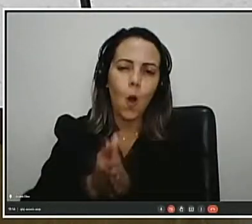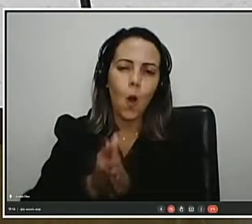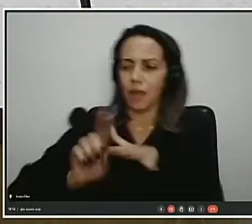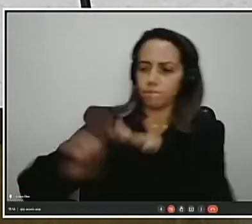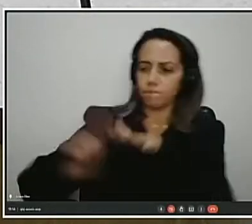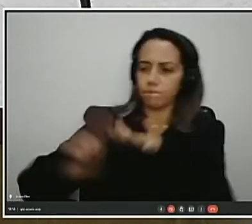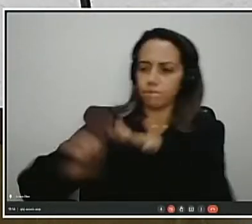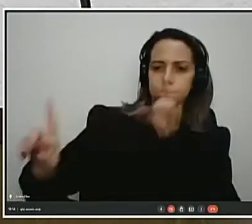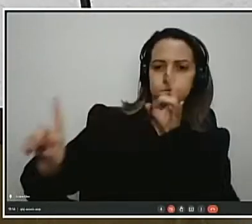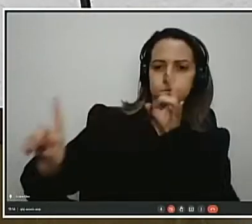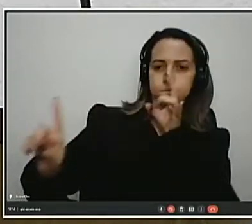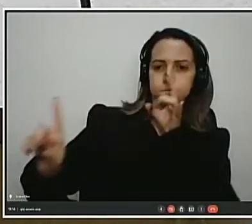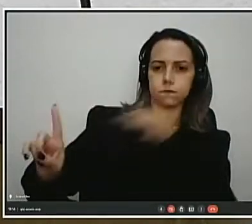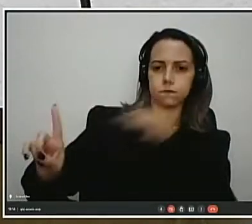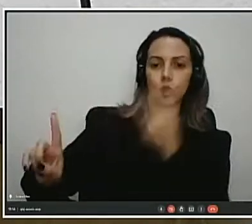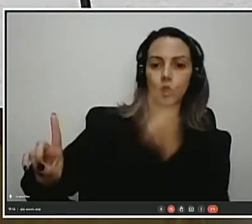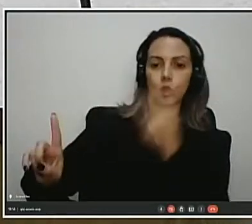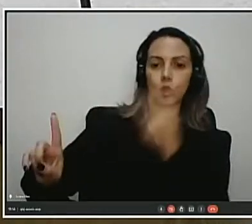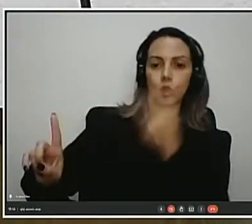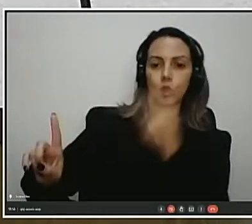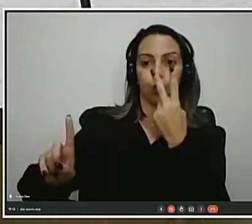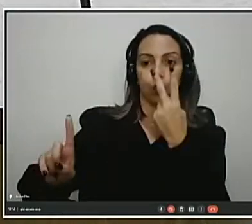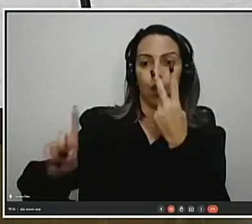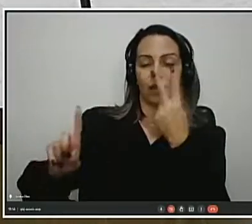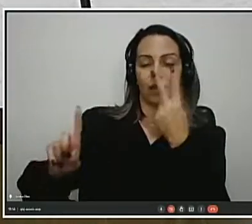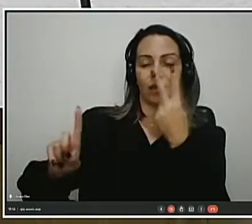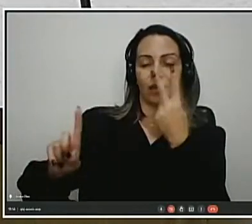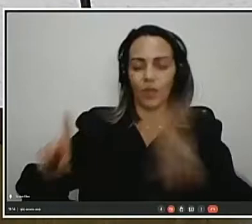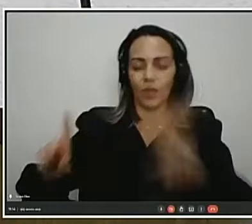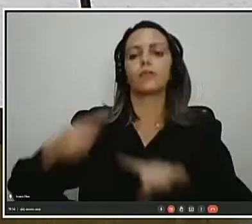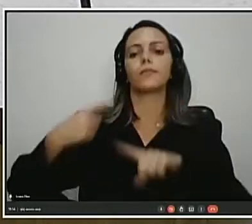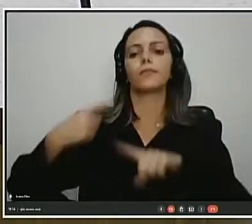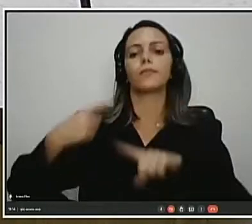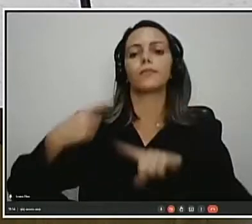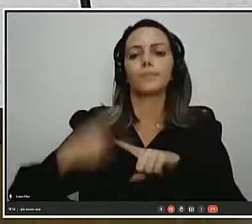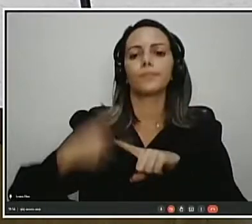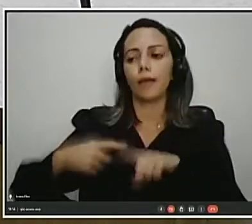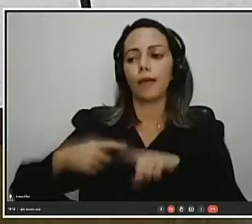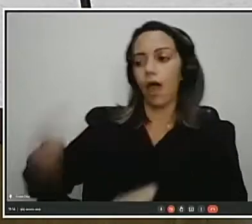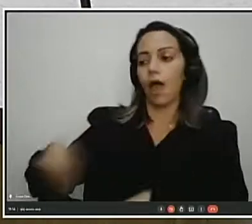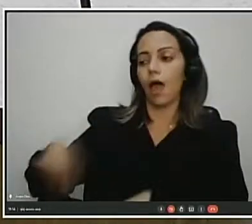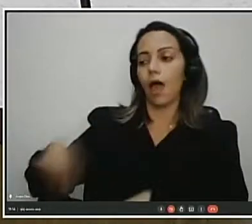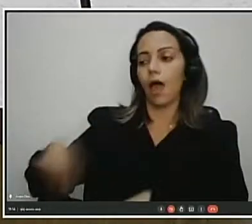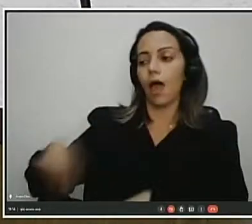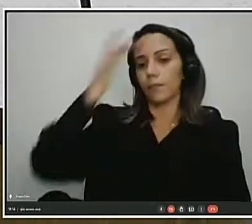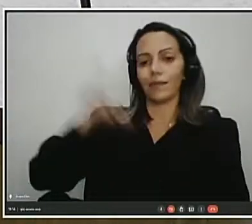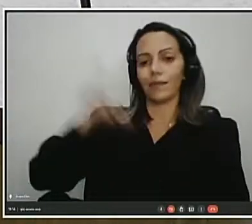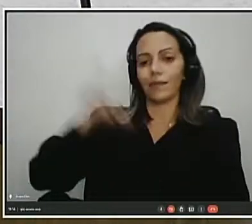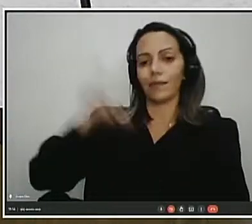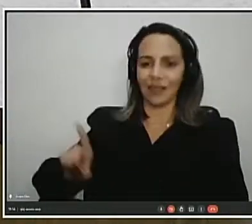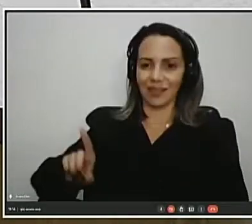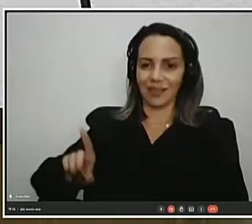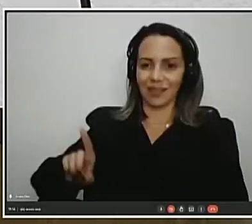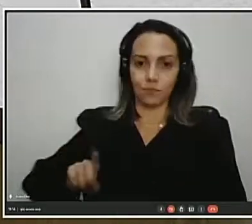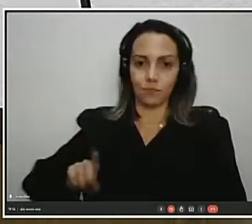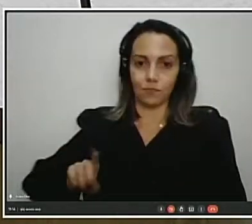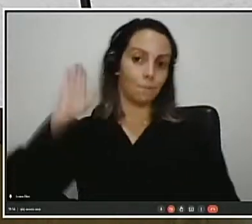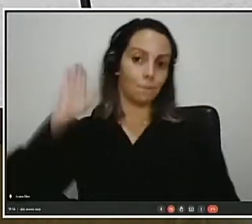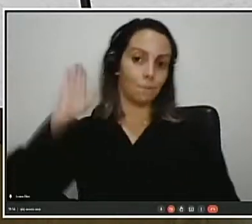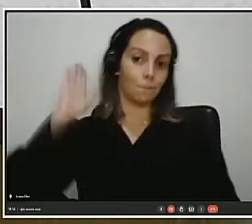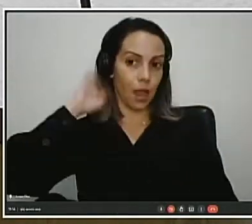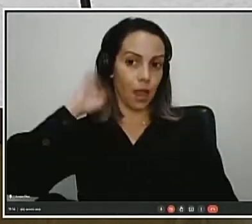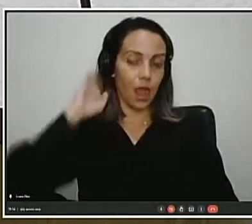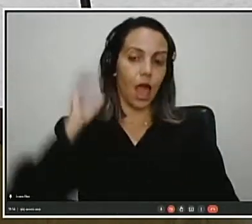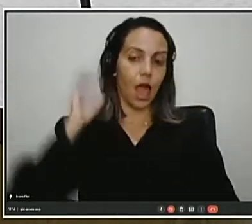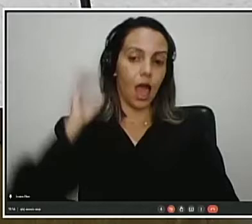trata de ações públicas para pessoas com deficiência. O Paraná hoje é o estado com